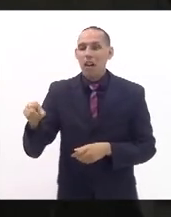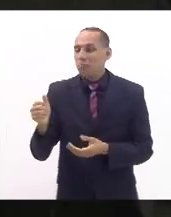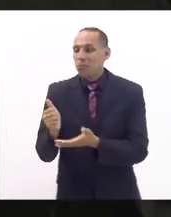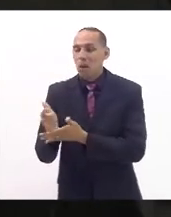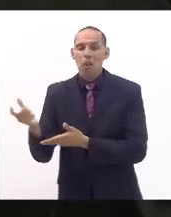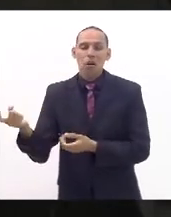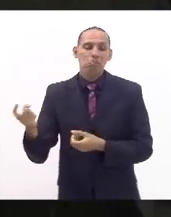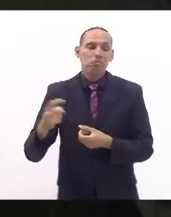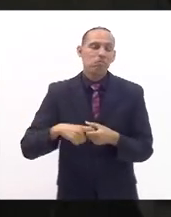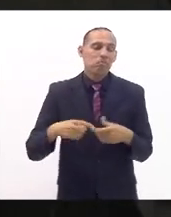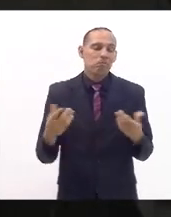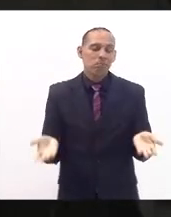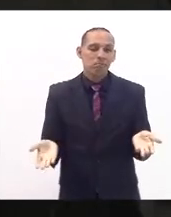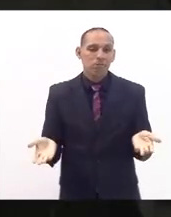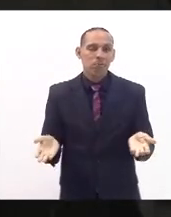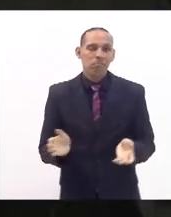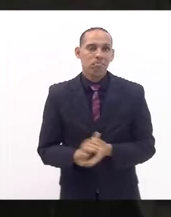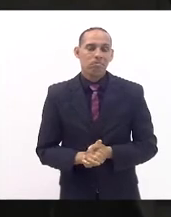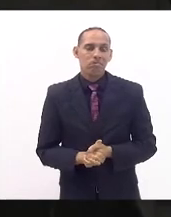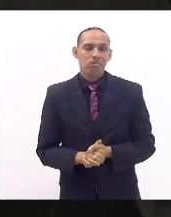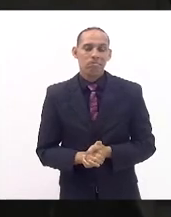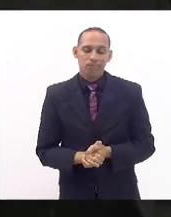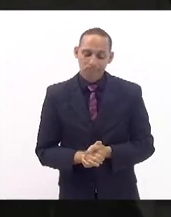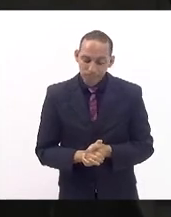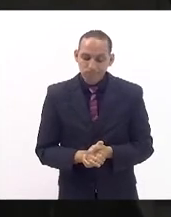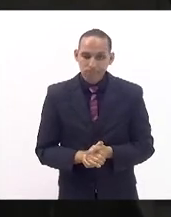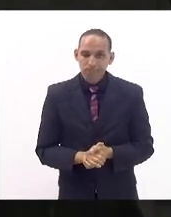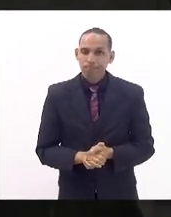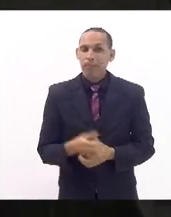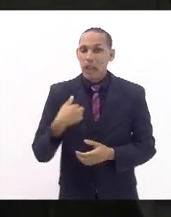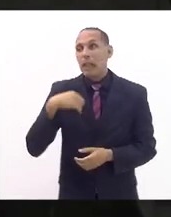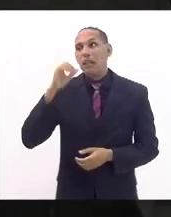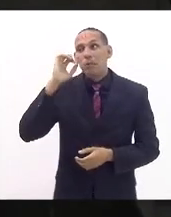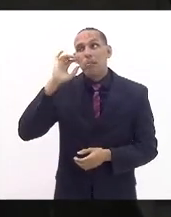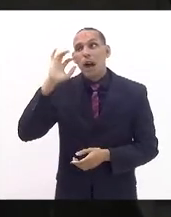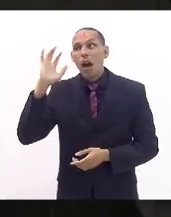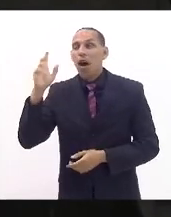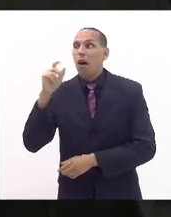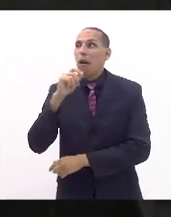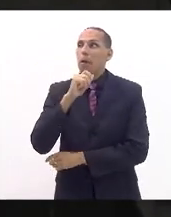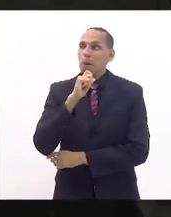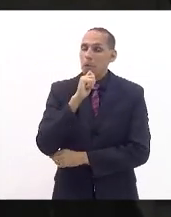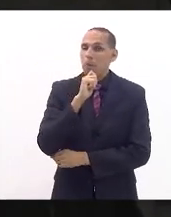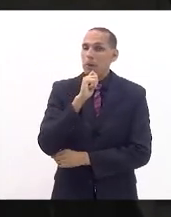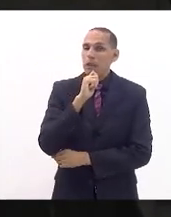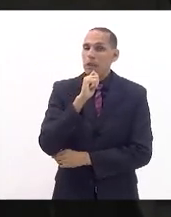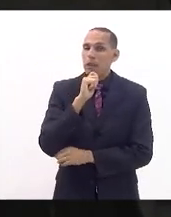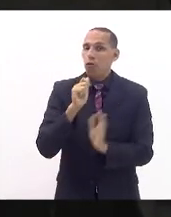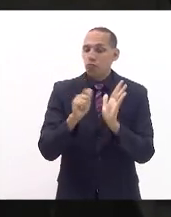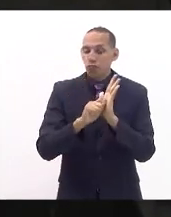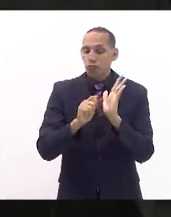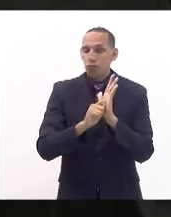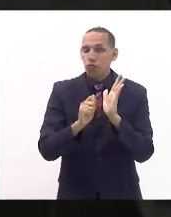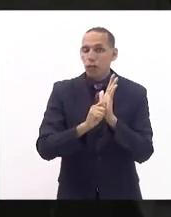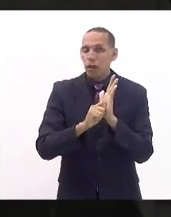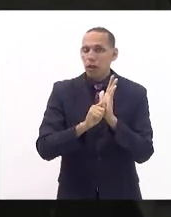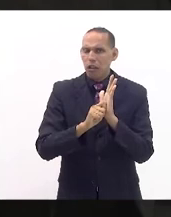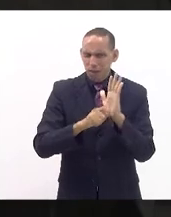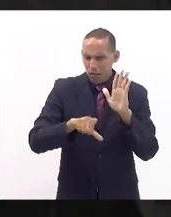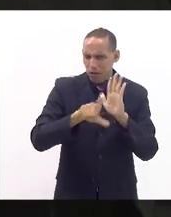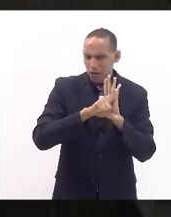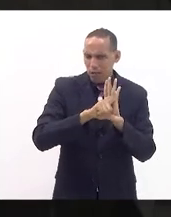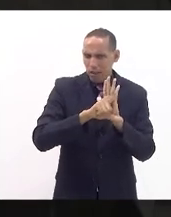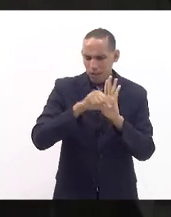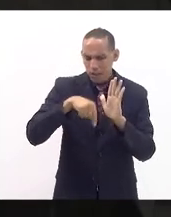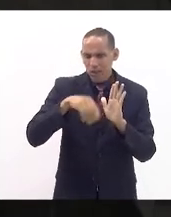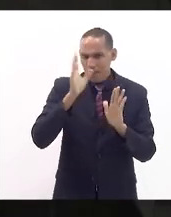compra também. Bom, imagino eu que as drogas ainda não estejam legalizadas no